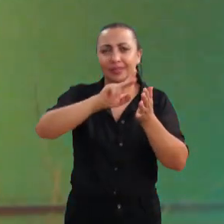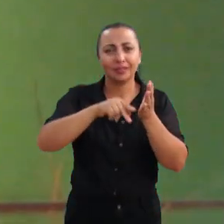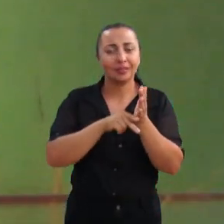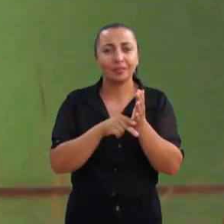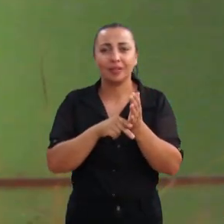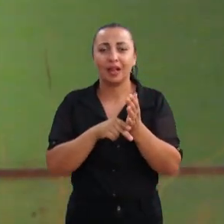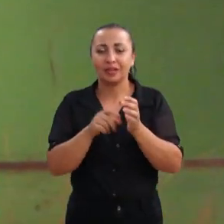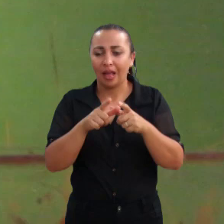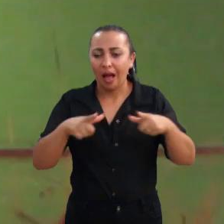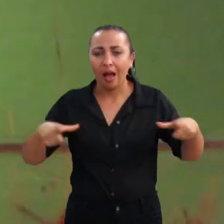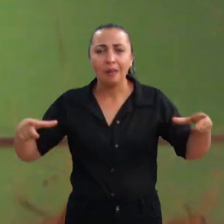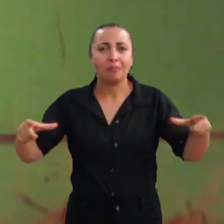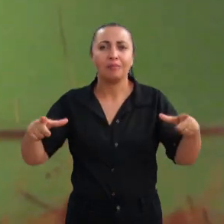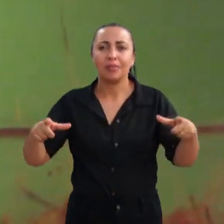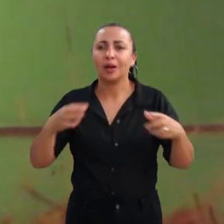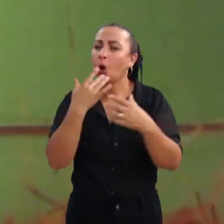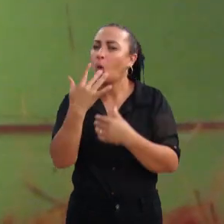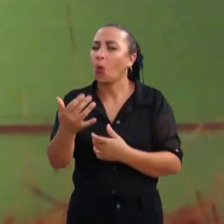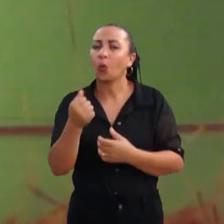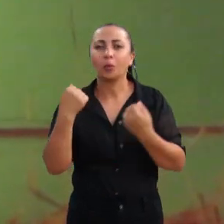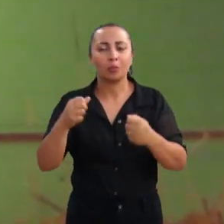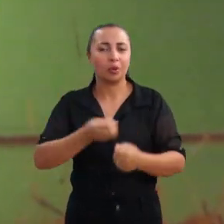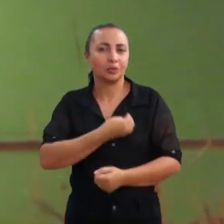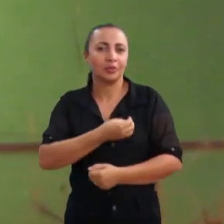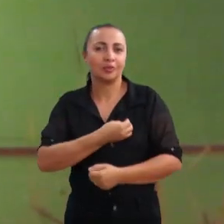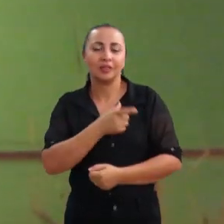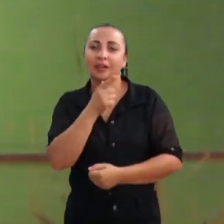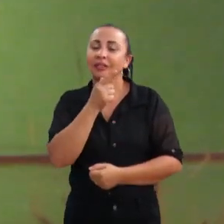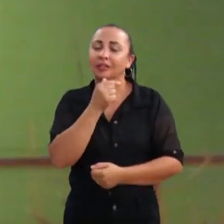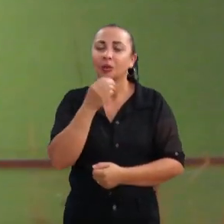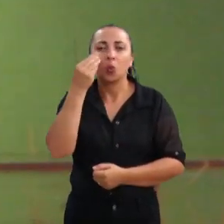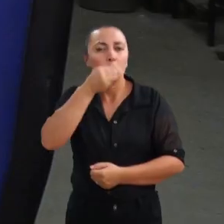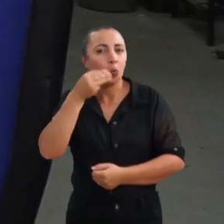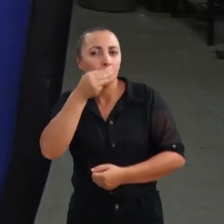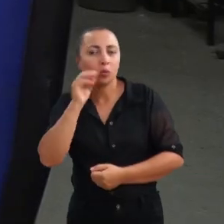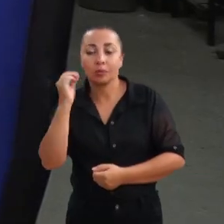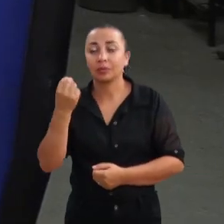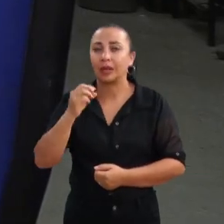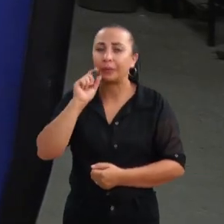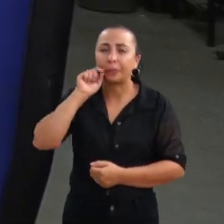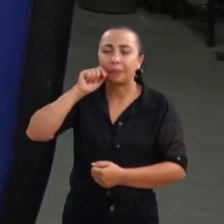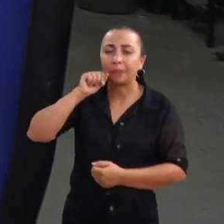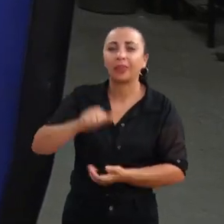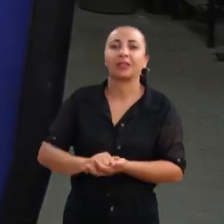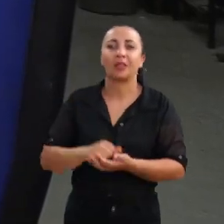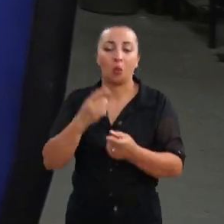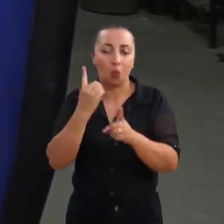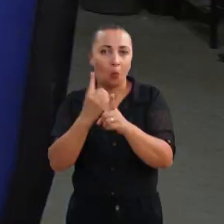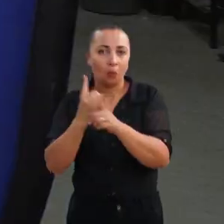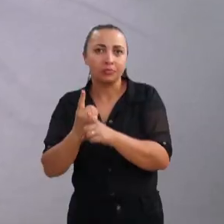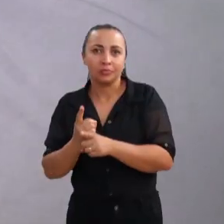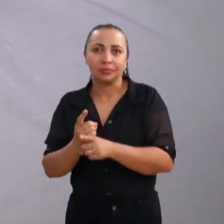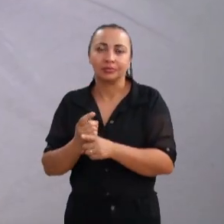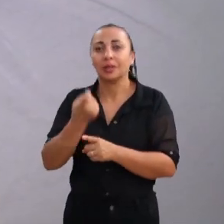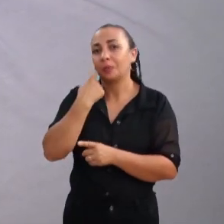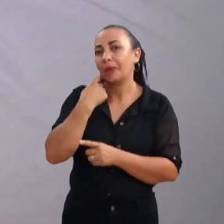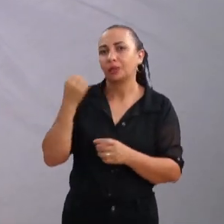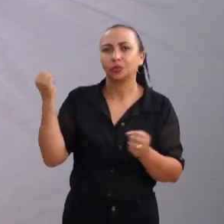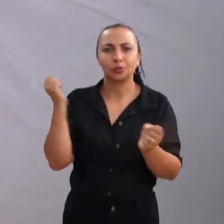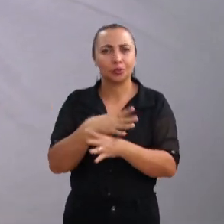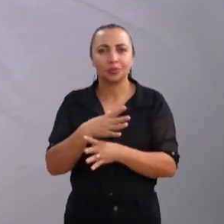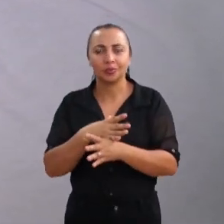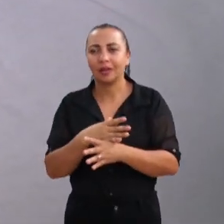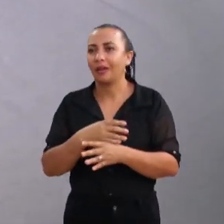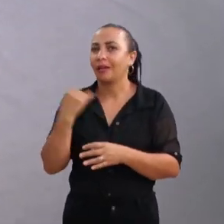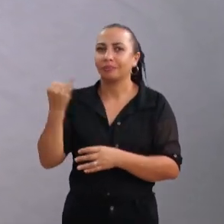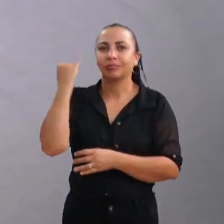De vários formatos, cores e tamanhos, eles podem viver em água doce ou salgada. Encontrar uma espécie desconhecida é um marco na vida